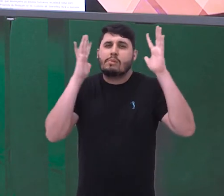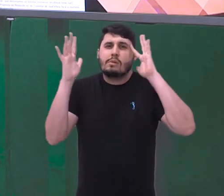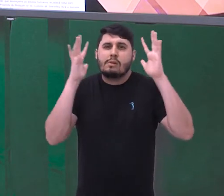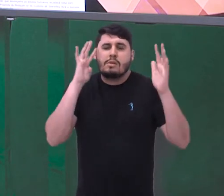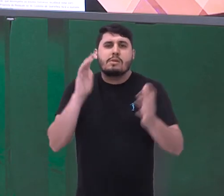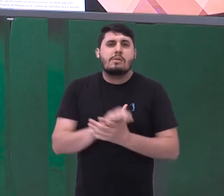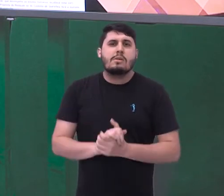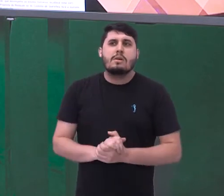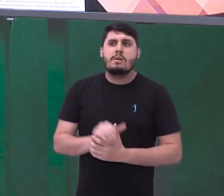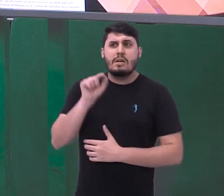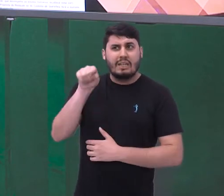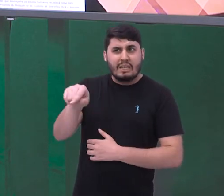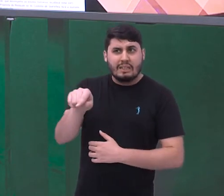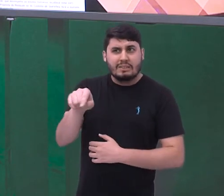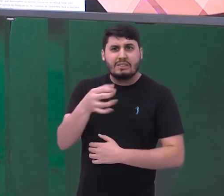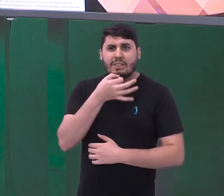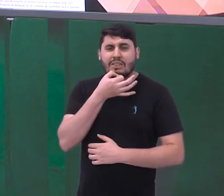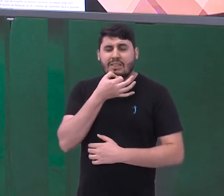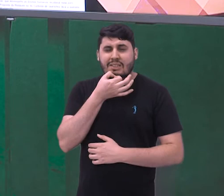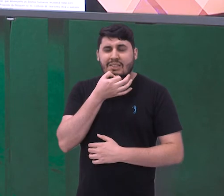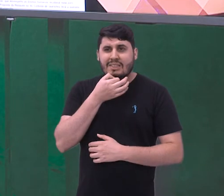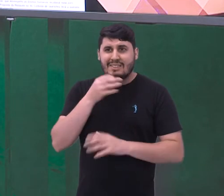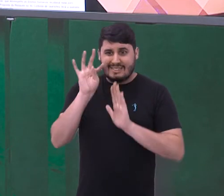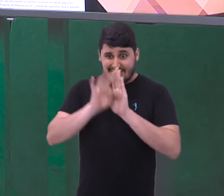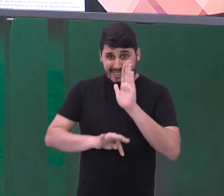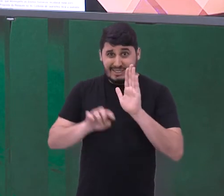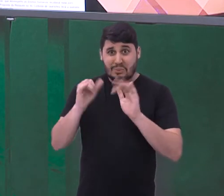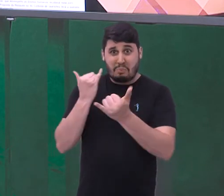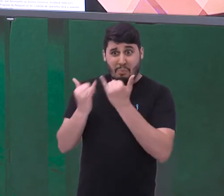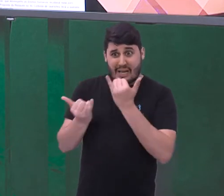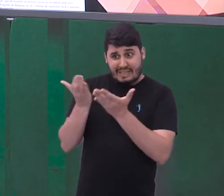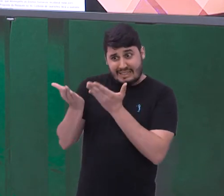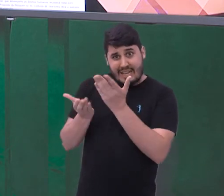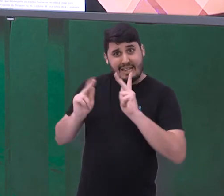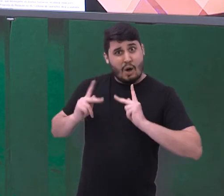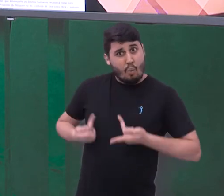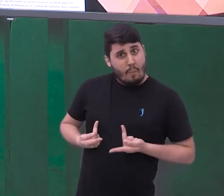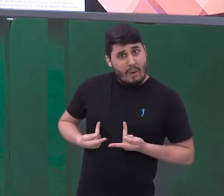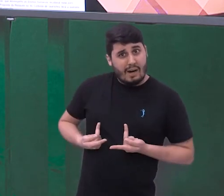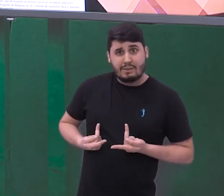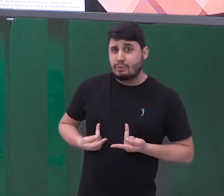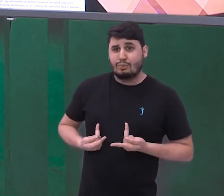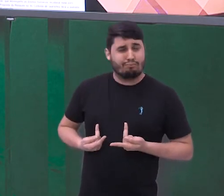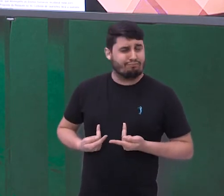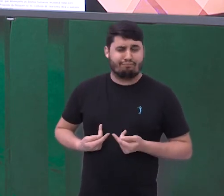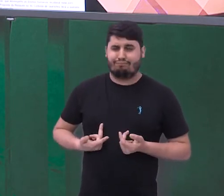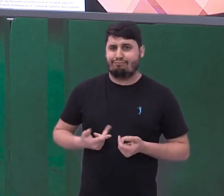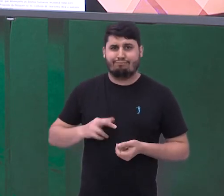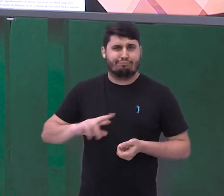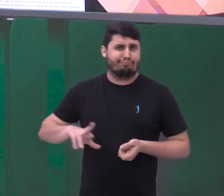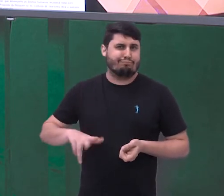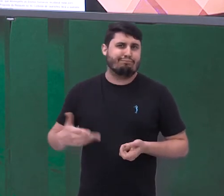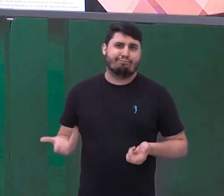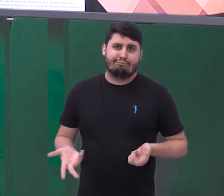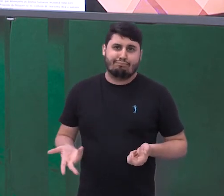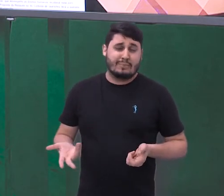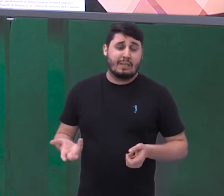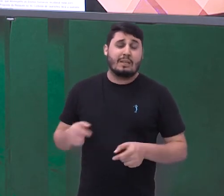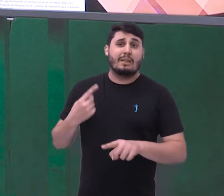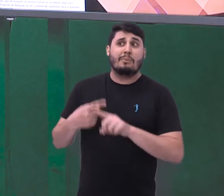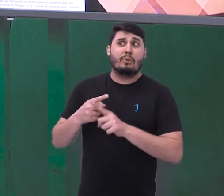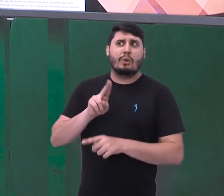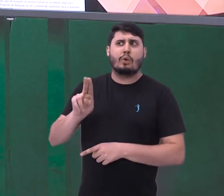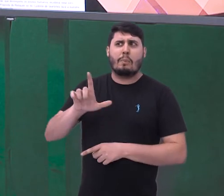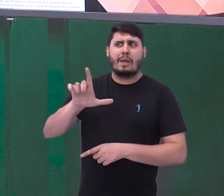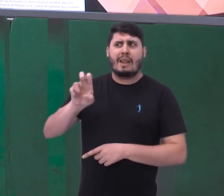Esse imigrante foi tratado como um ser humano que chegou? Ele já foi chamado de leva?